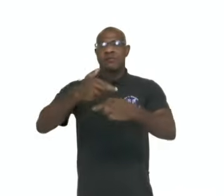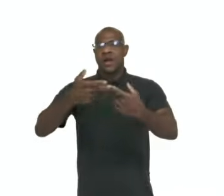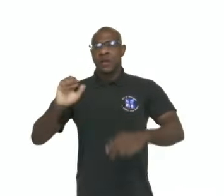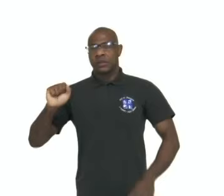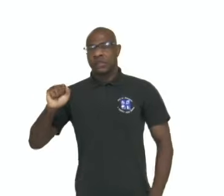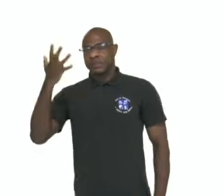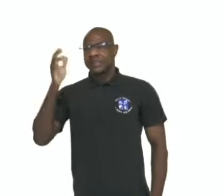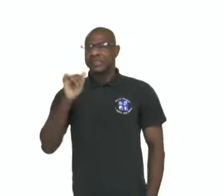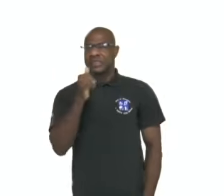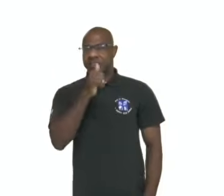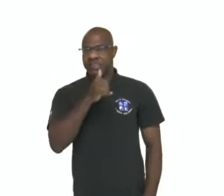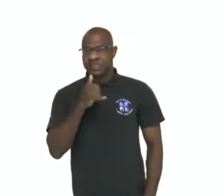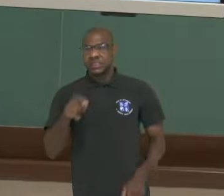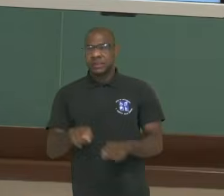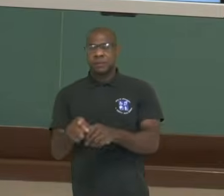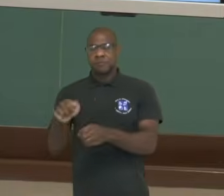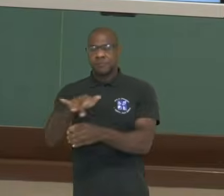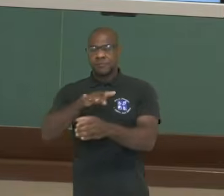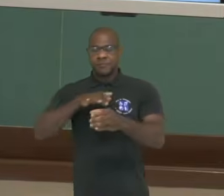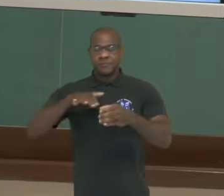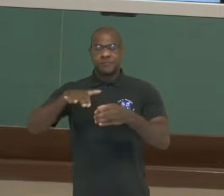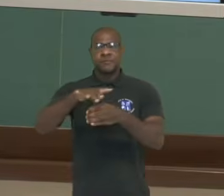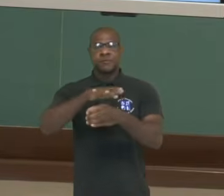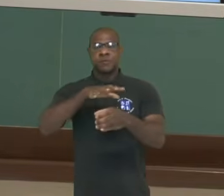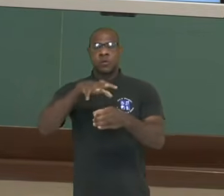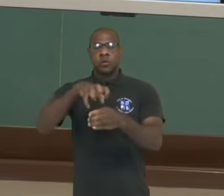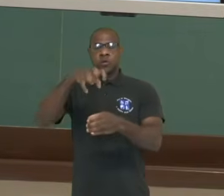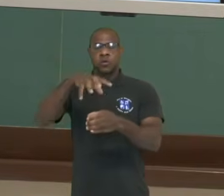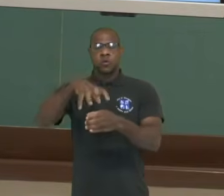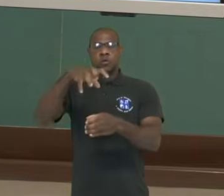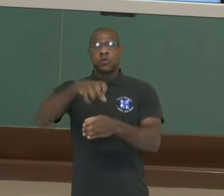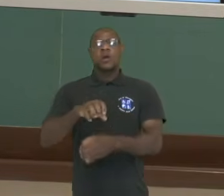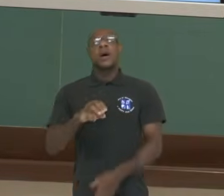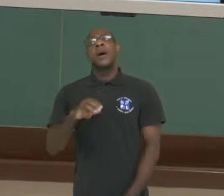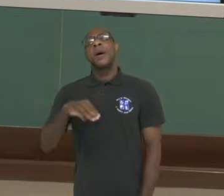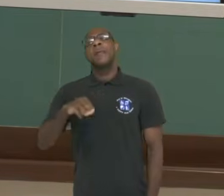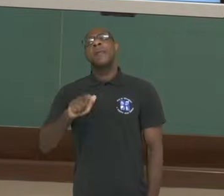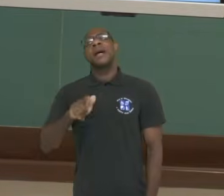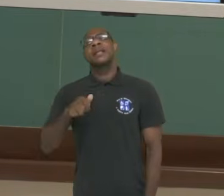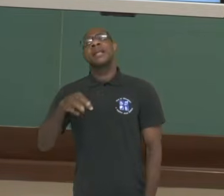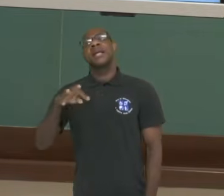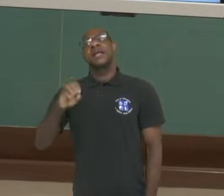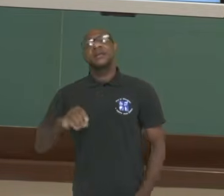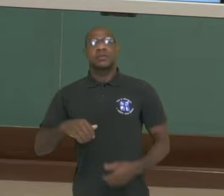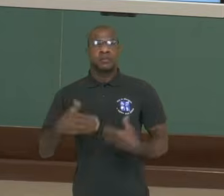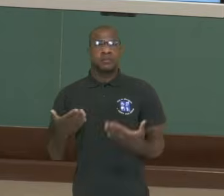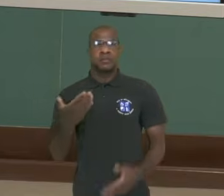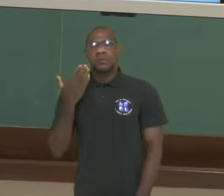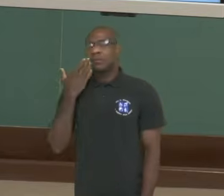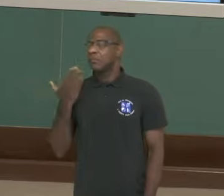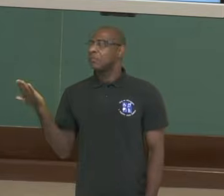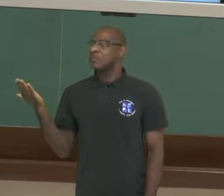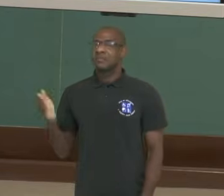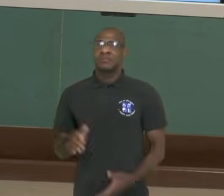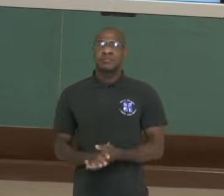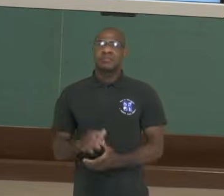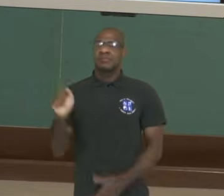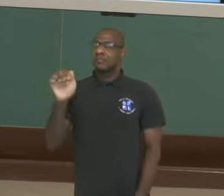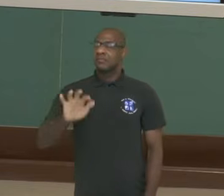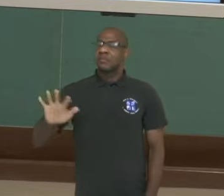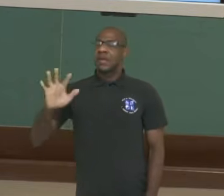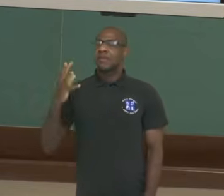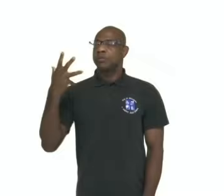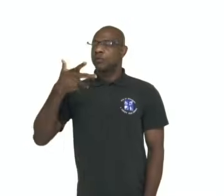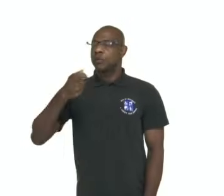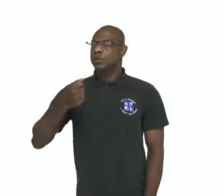elétricos e magnéticos. Bora lá então com essa imagem bonita, né? Olha aqui o